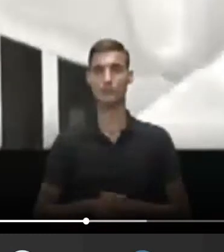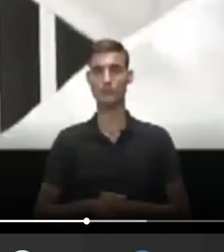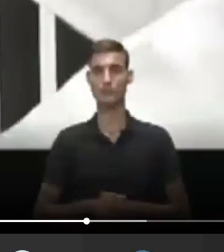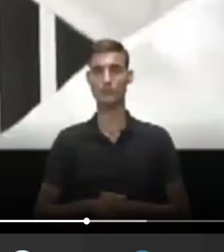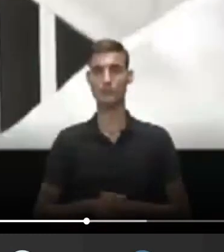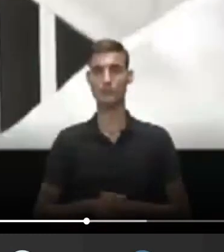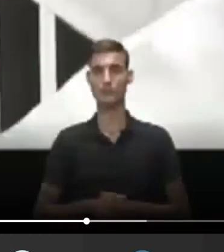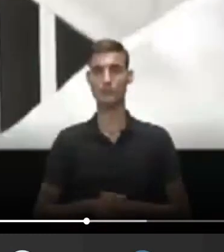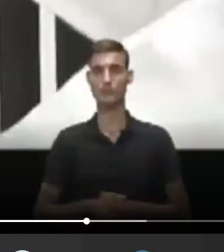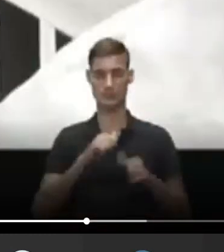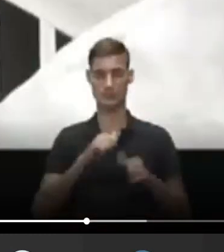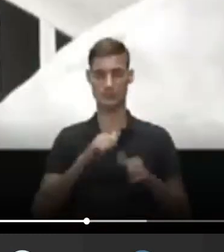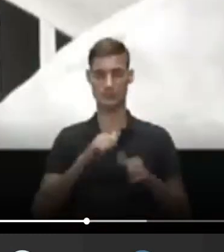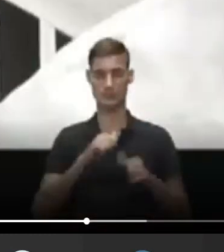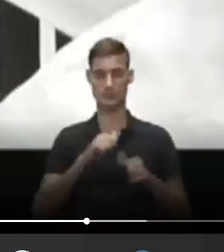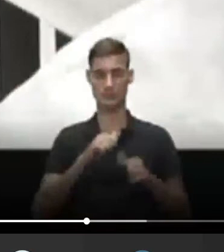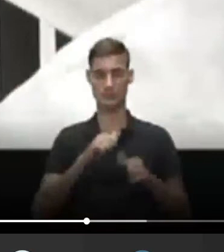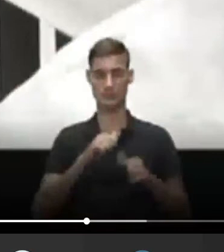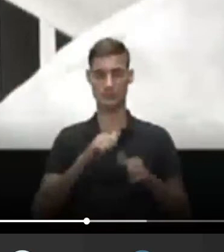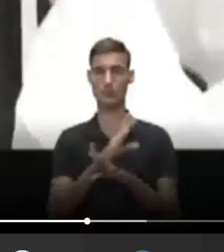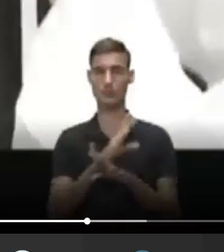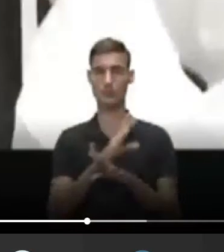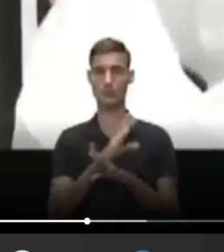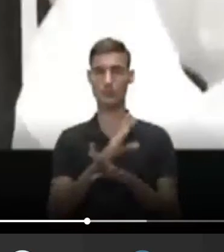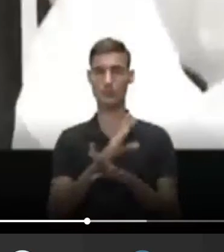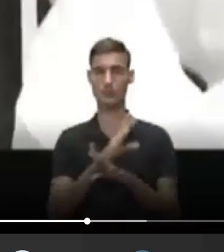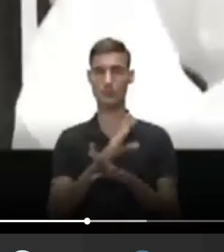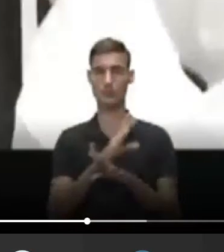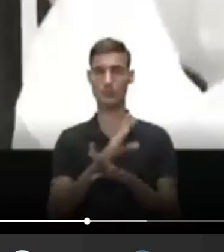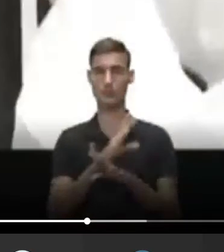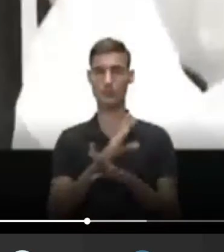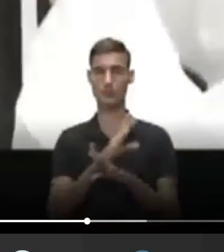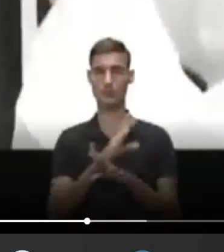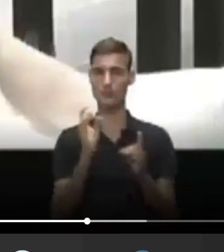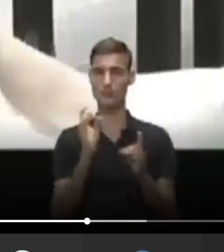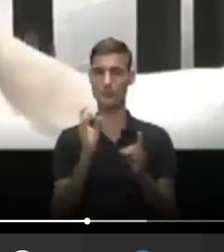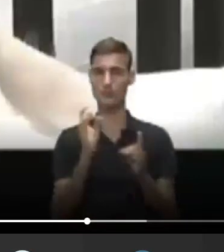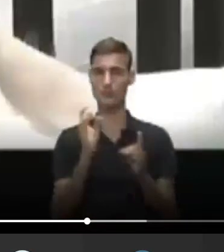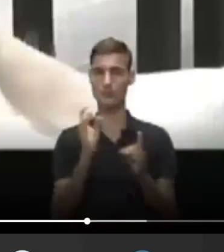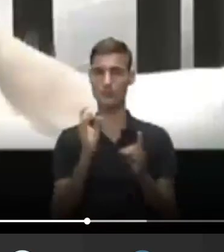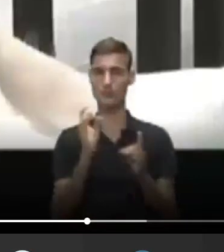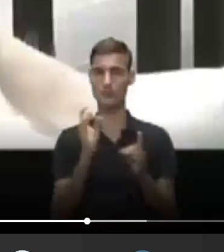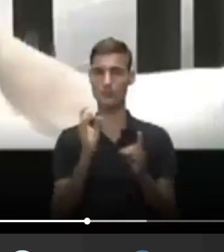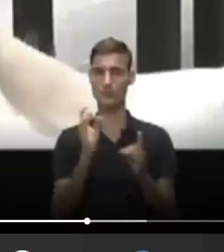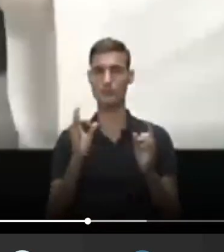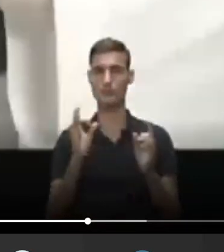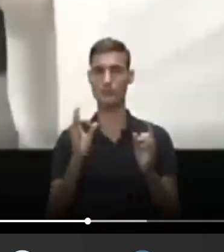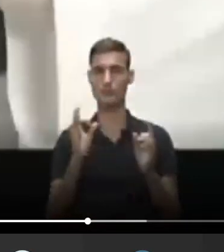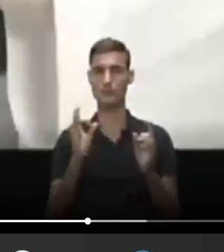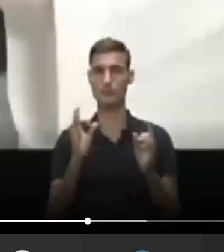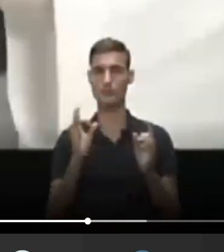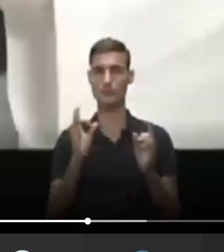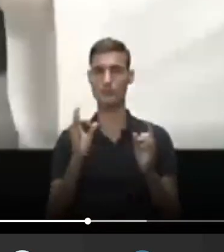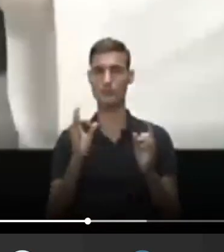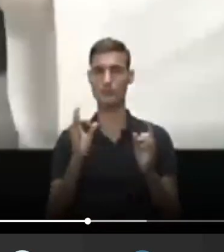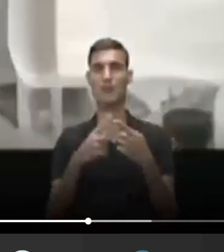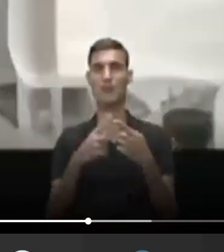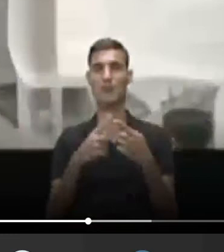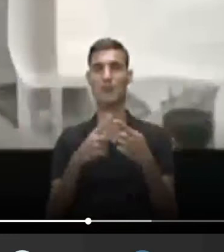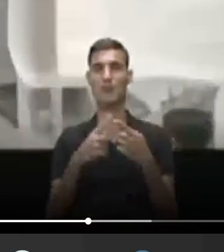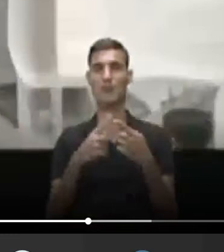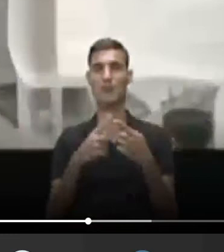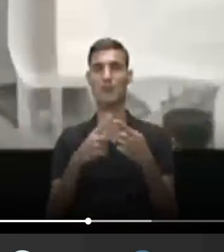anilina fica na parte aquosa, né, na parte inferior, mas a gente tem que fazer aquele processo. Vira de cabeça para